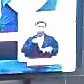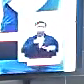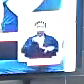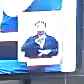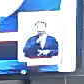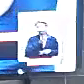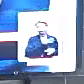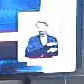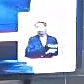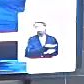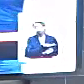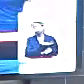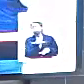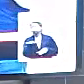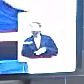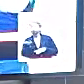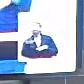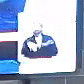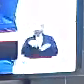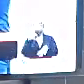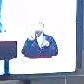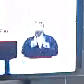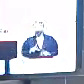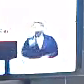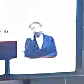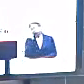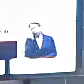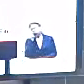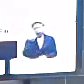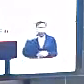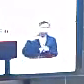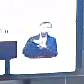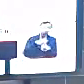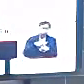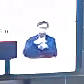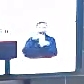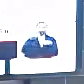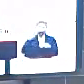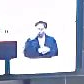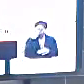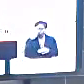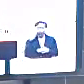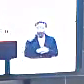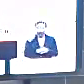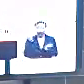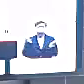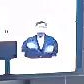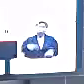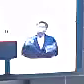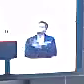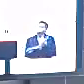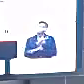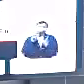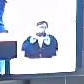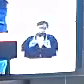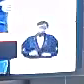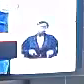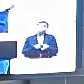às vezes uma fiada e tá cochilando e acontece um acidente e ele pode virar uma pessoa com deficiência